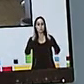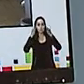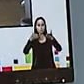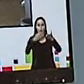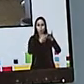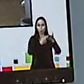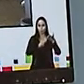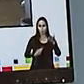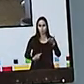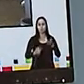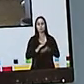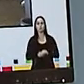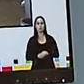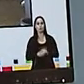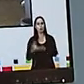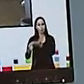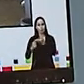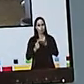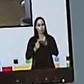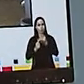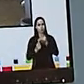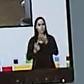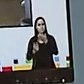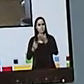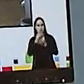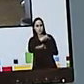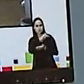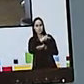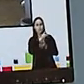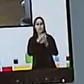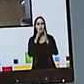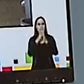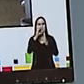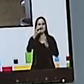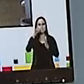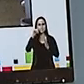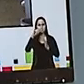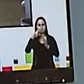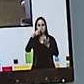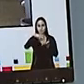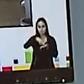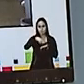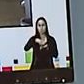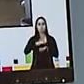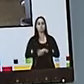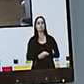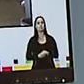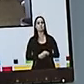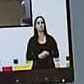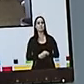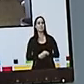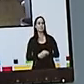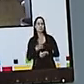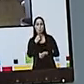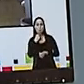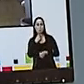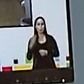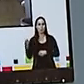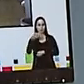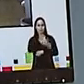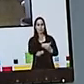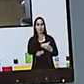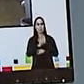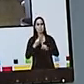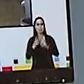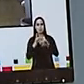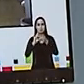Estratégico Sustentável do Poder Judiciário, que tem como objetivo estimular a adoção de boas práticas para a promoção da